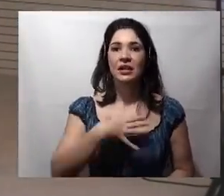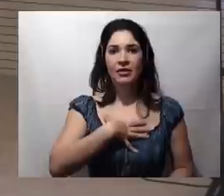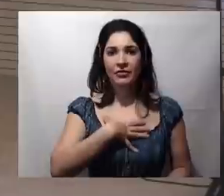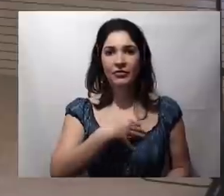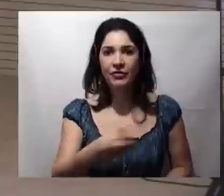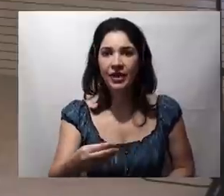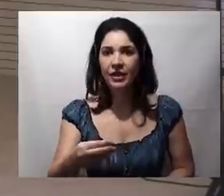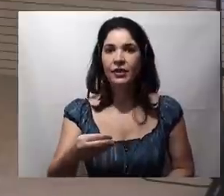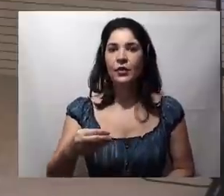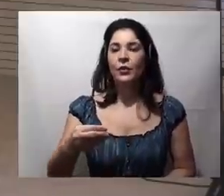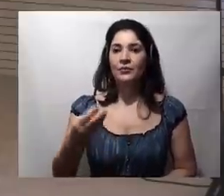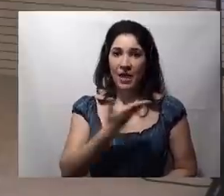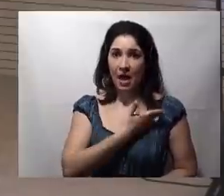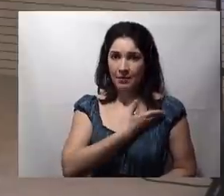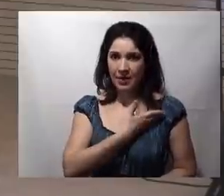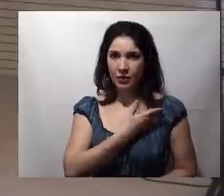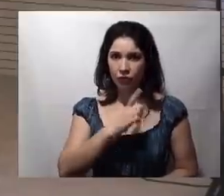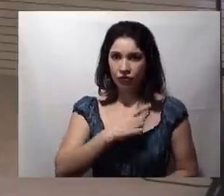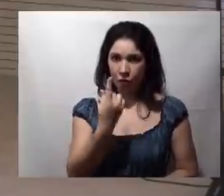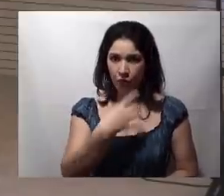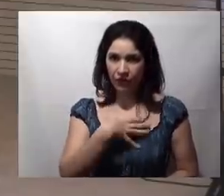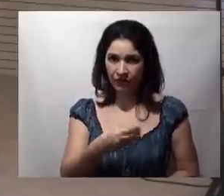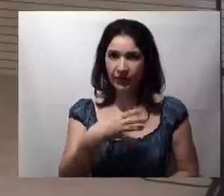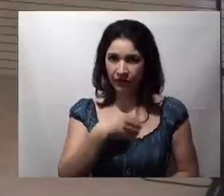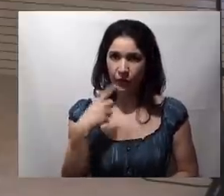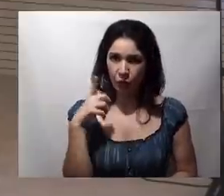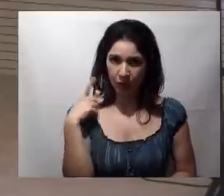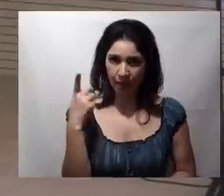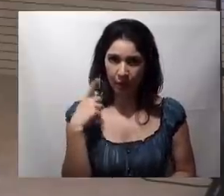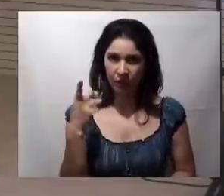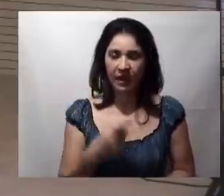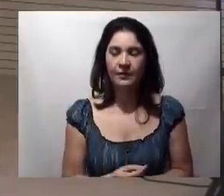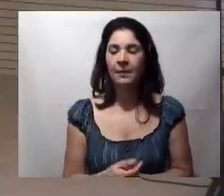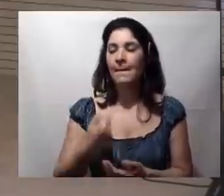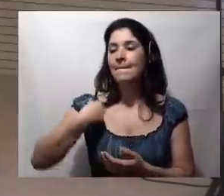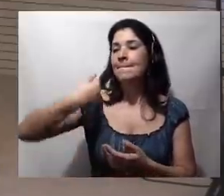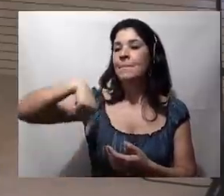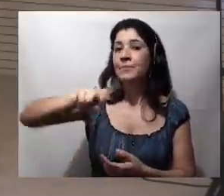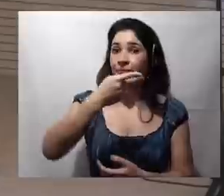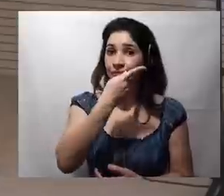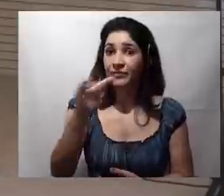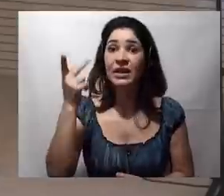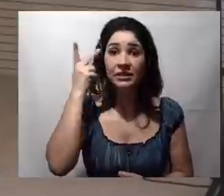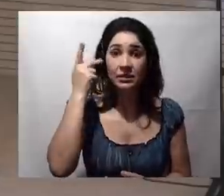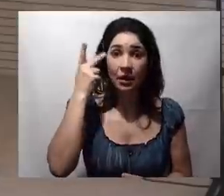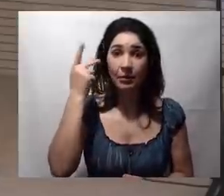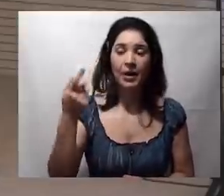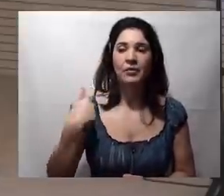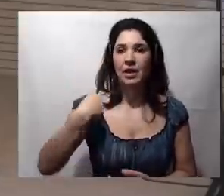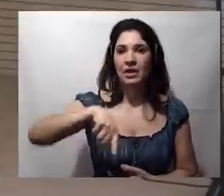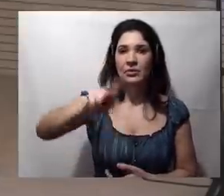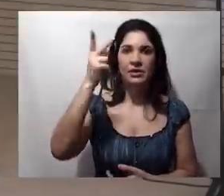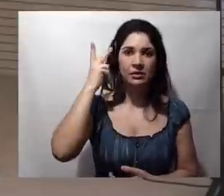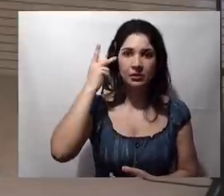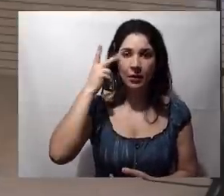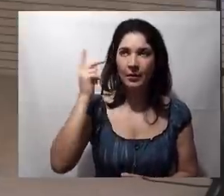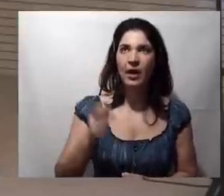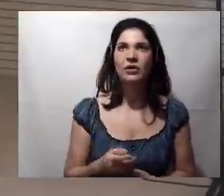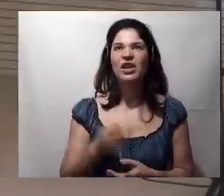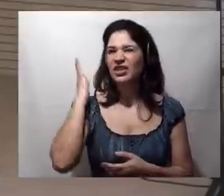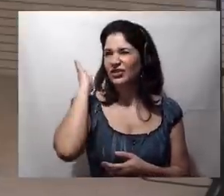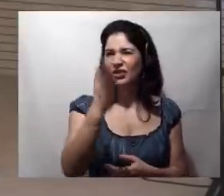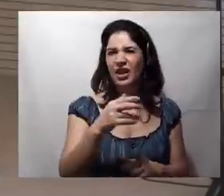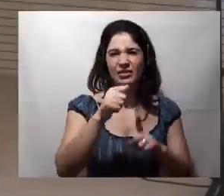o deputado federal visual filhos toda vez que a campinas jardim se passa usam eu vou em campinas ir quase todo